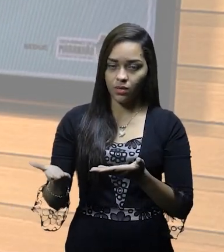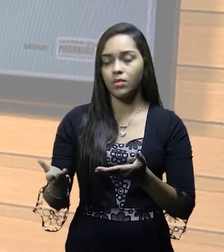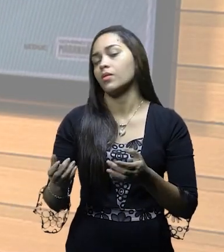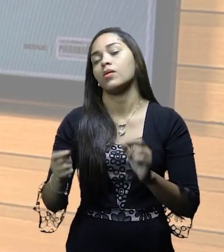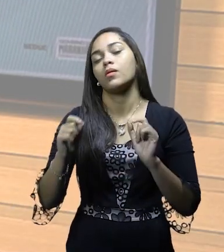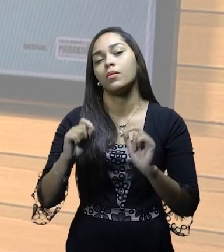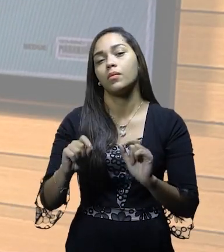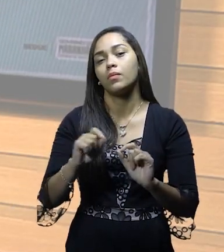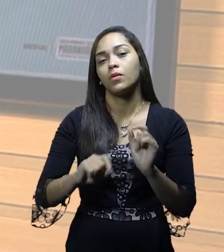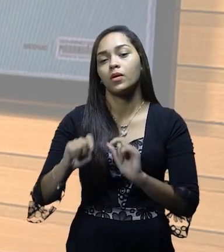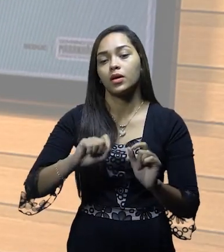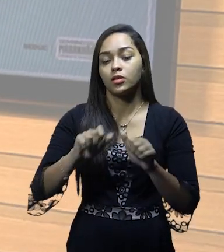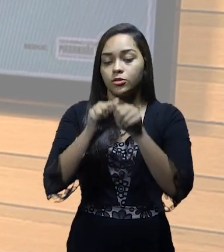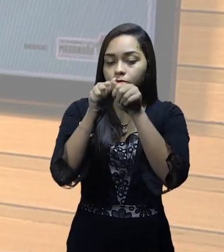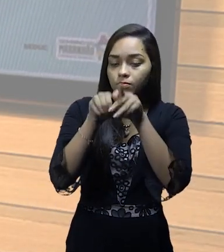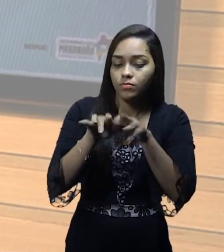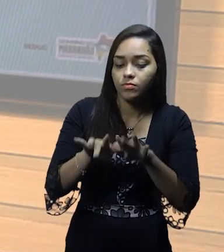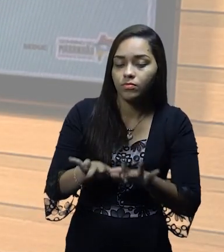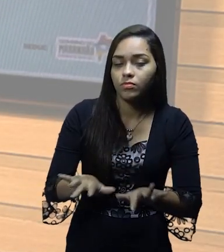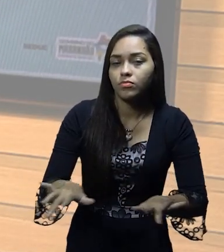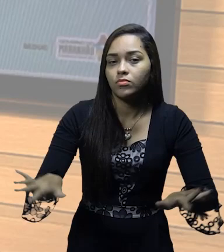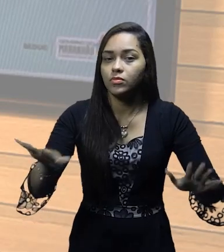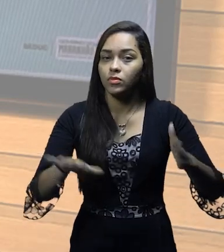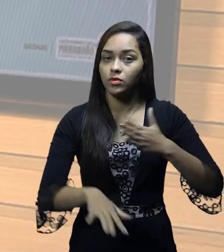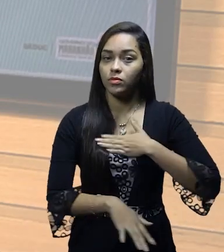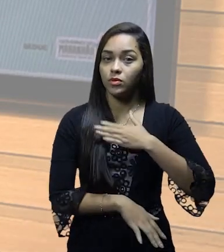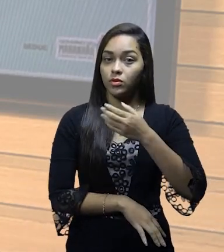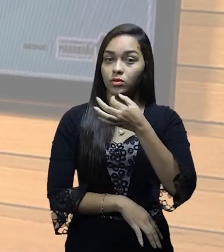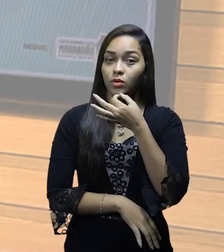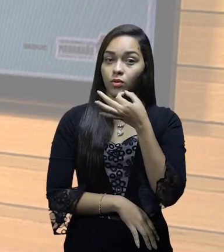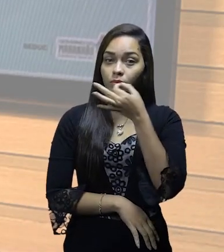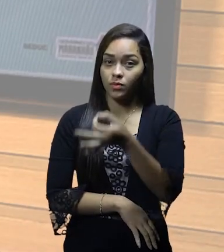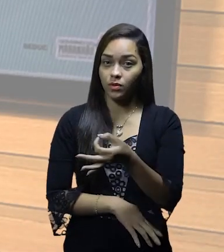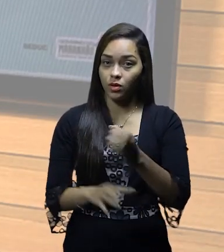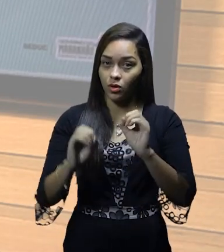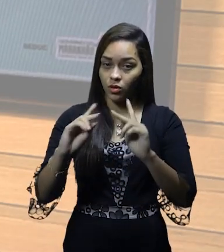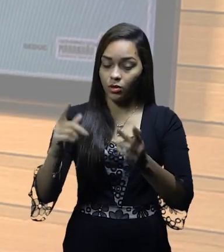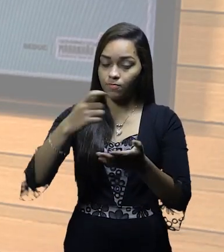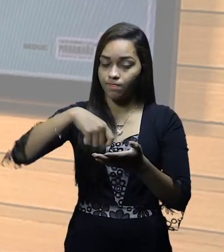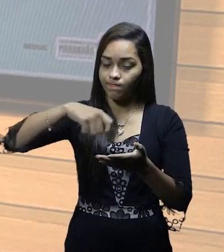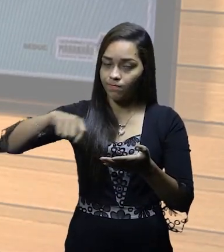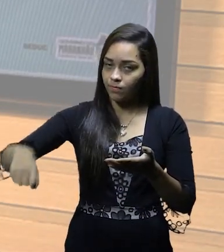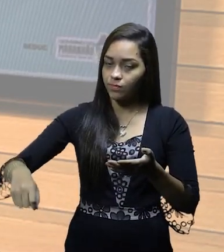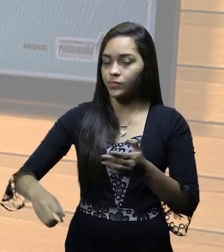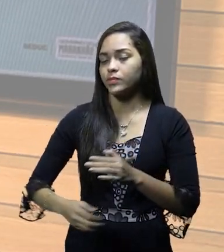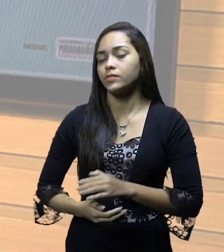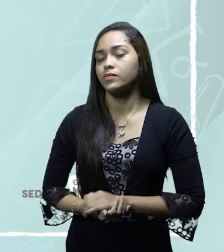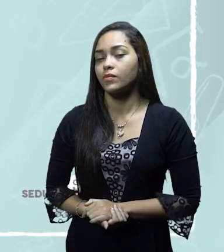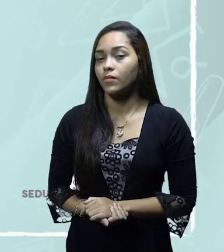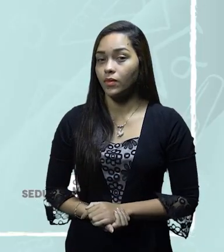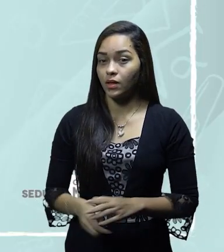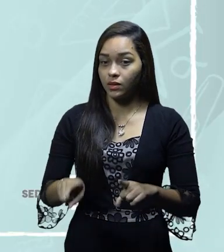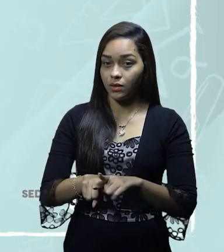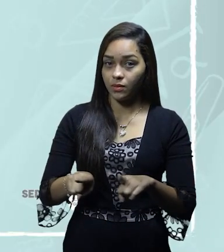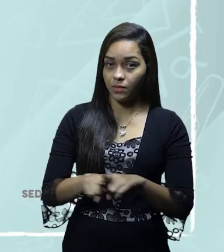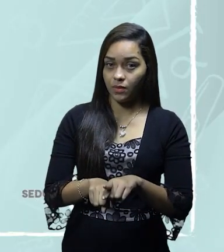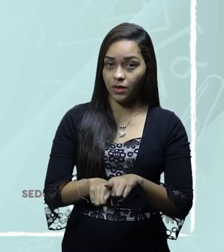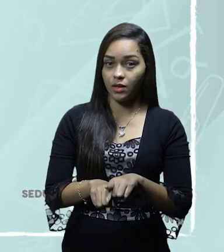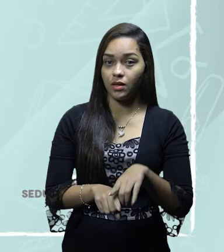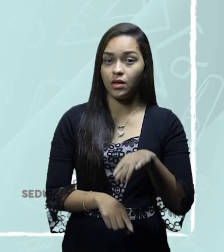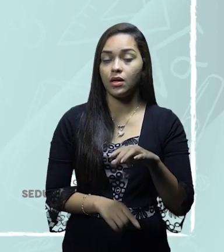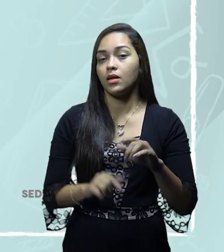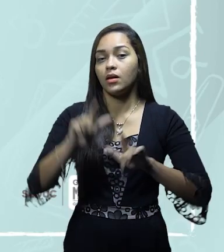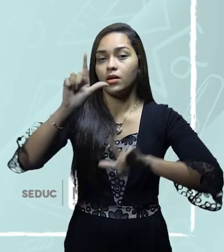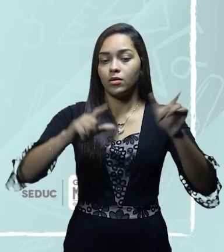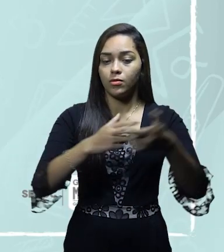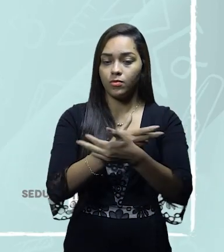forma agora de expandir as minhas ideias os meus escritos, tá bom? E